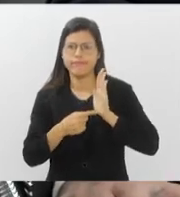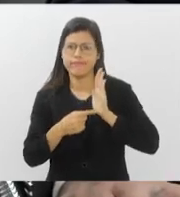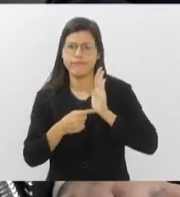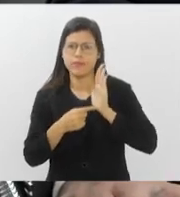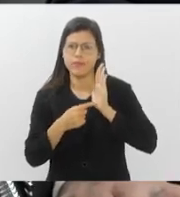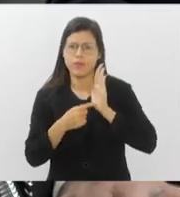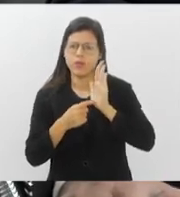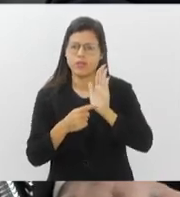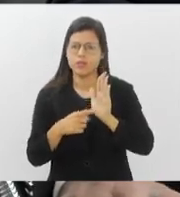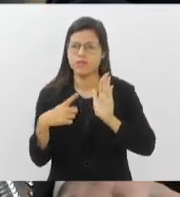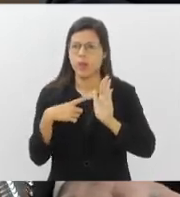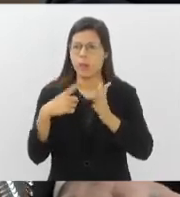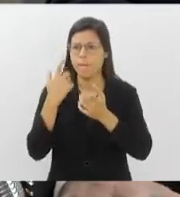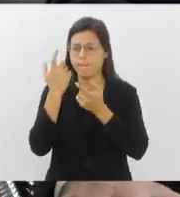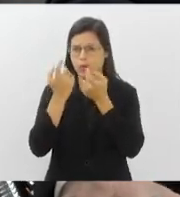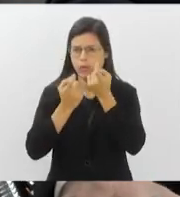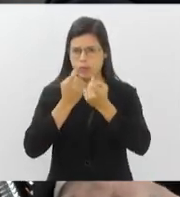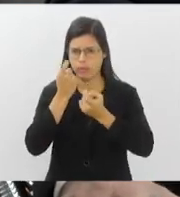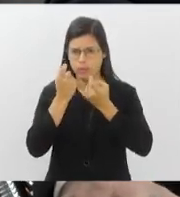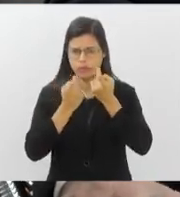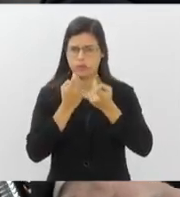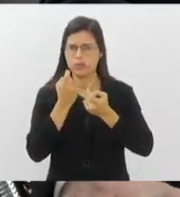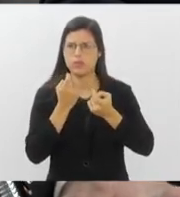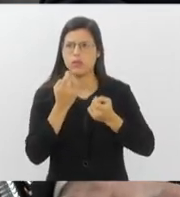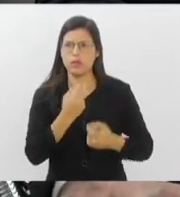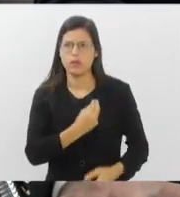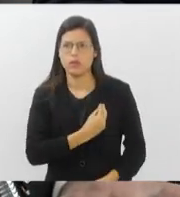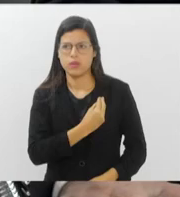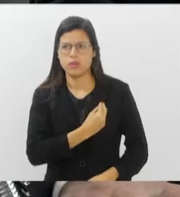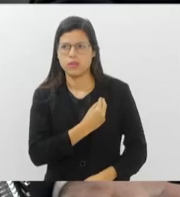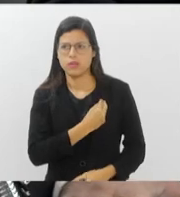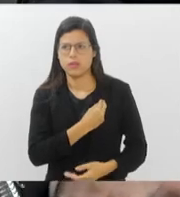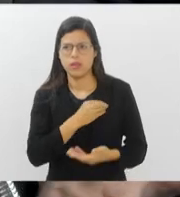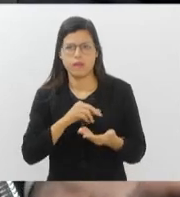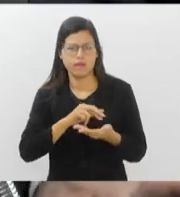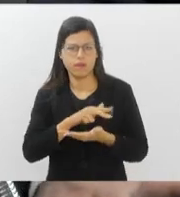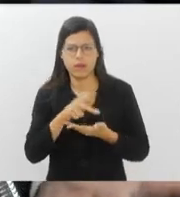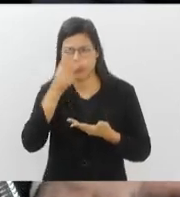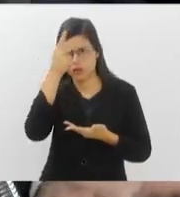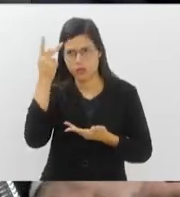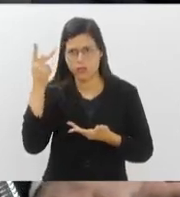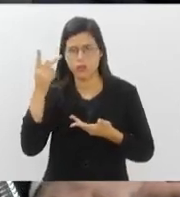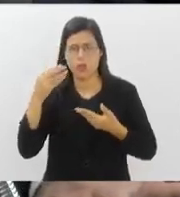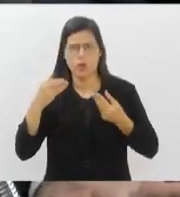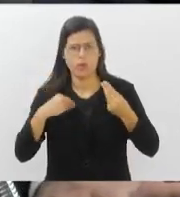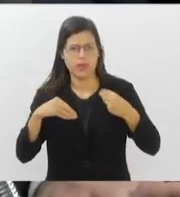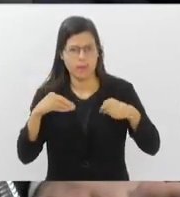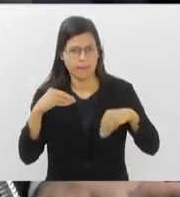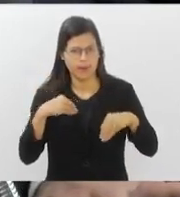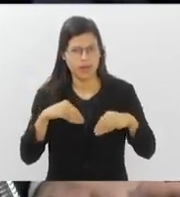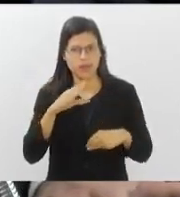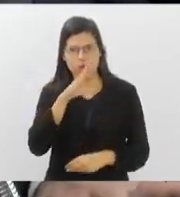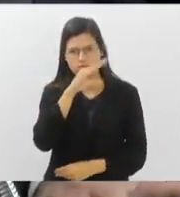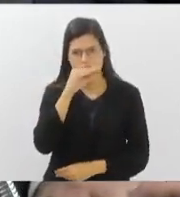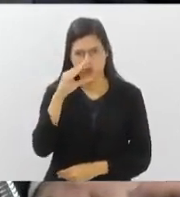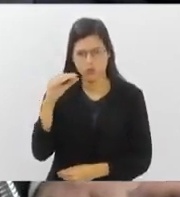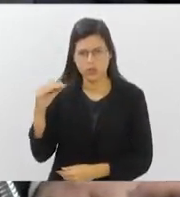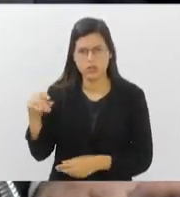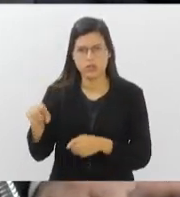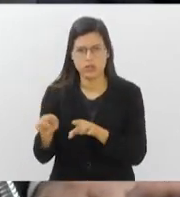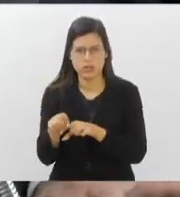preocupação muito grande. Nós temos vivenciado muitos casos de depressão na adolescência,